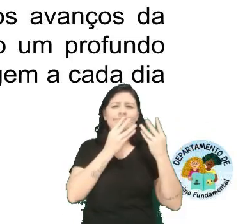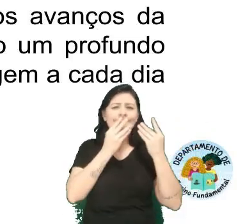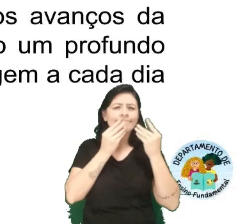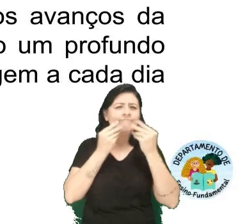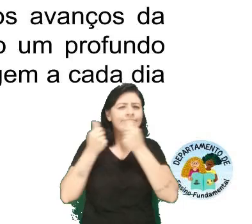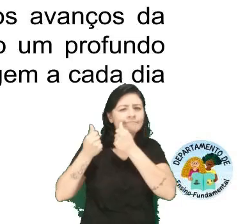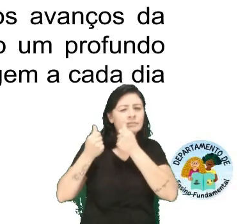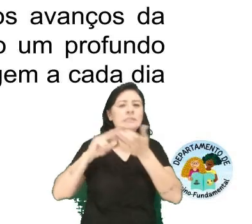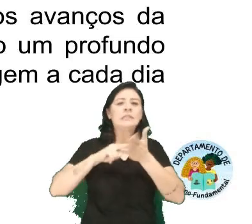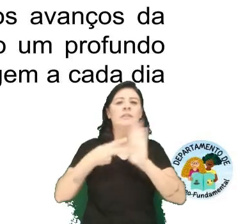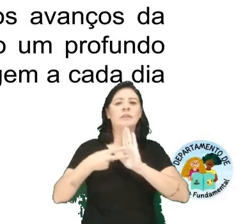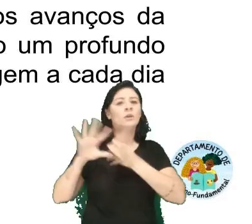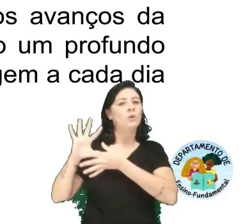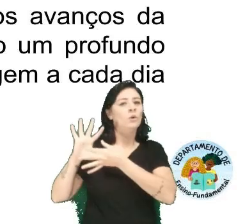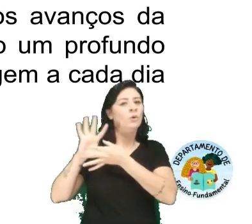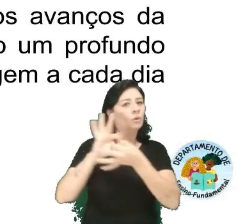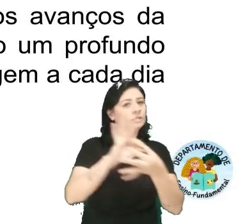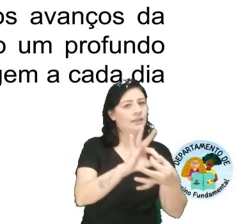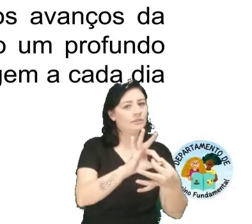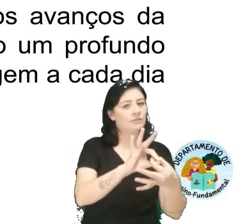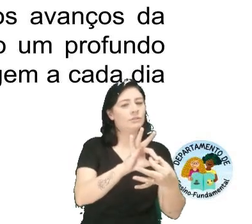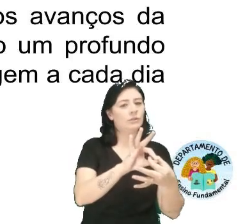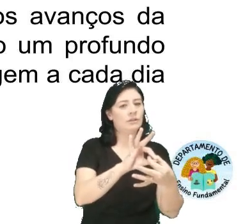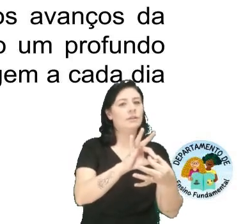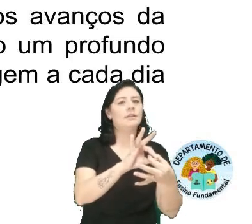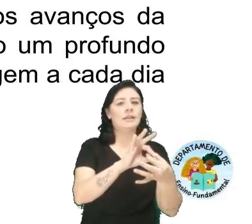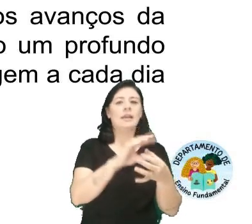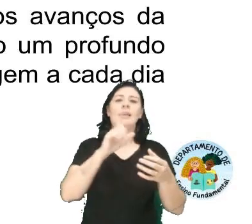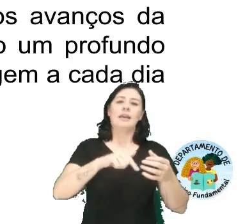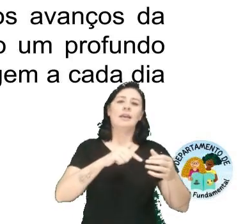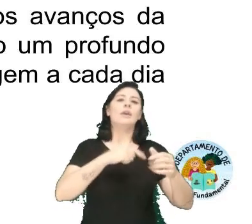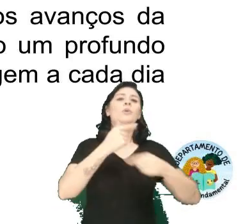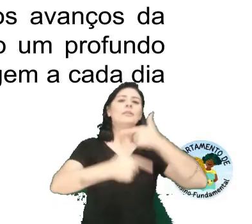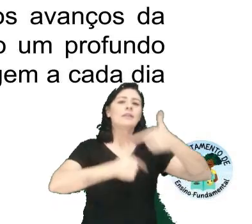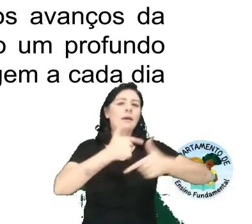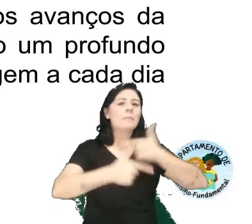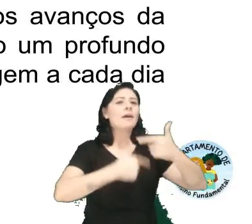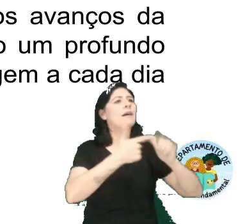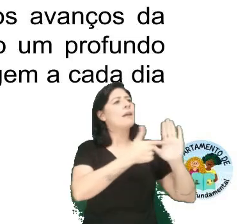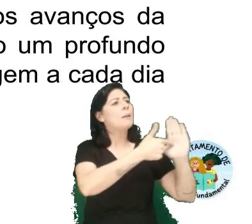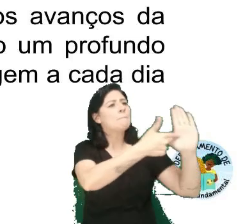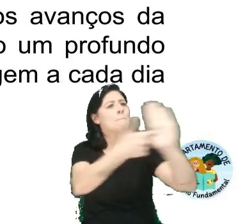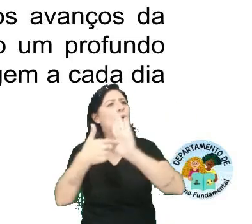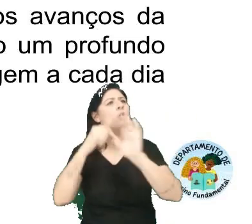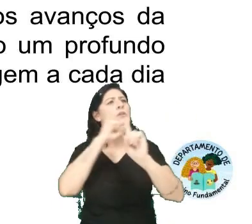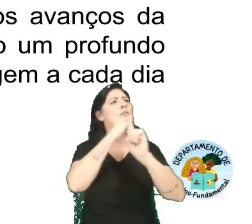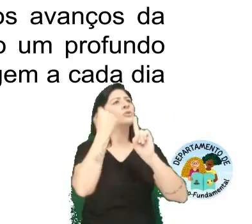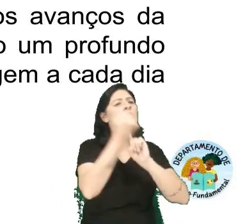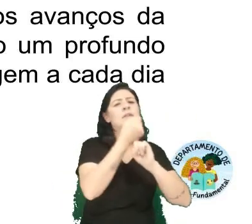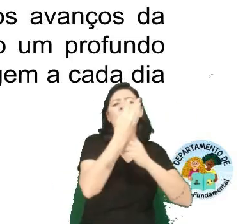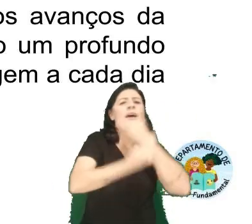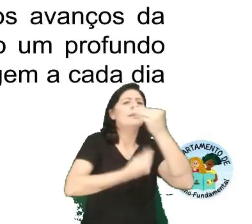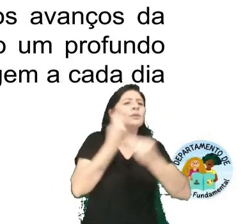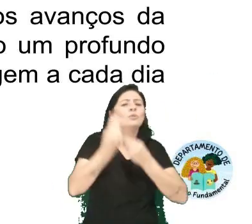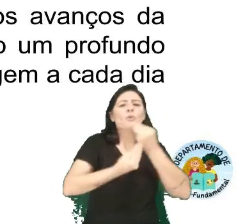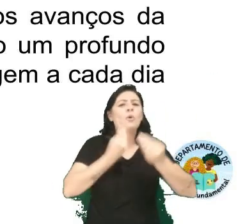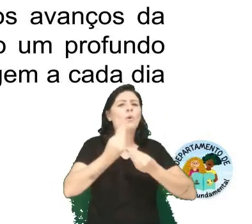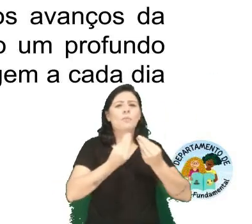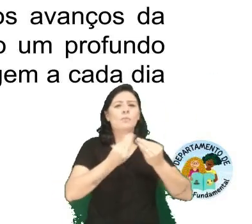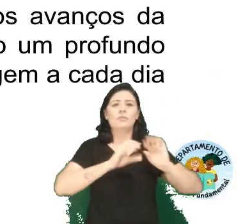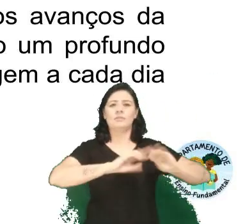educação contextualizada. É aquela que vai trabalhar com o que está presente na sociedade. Então,